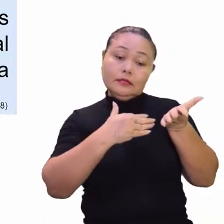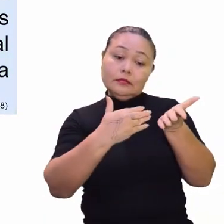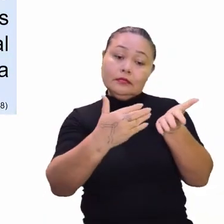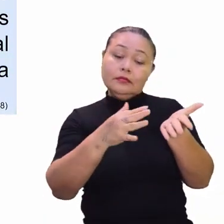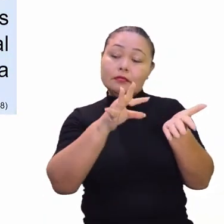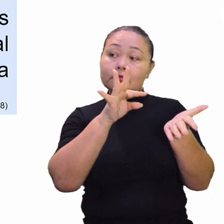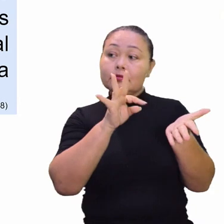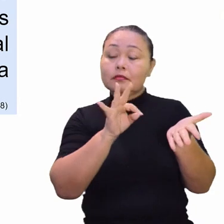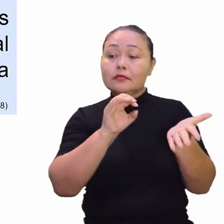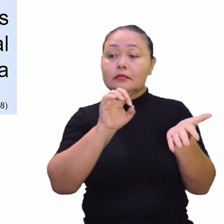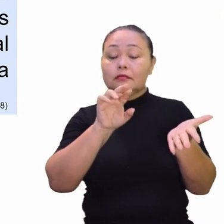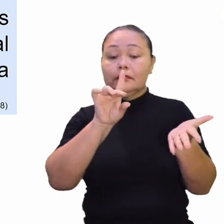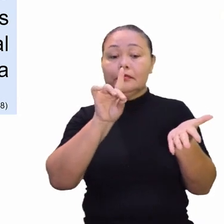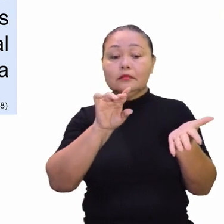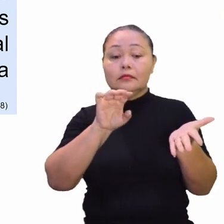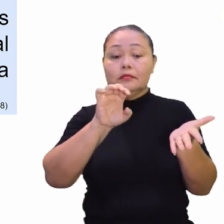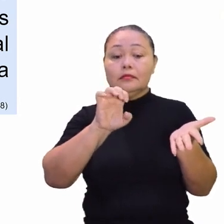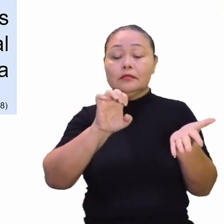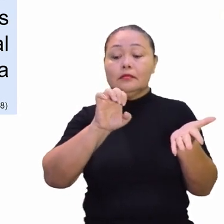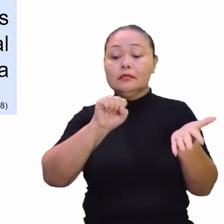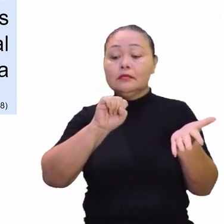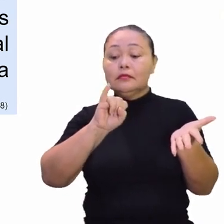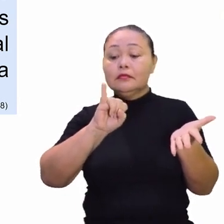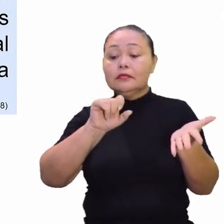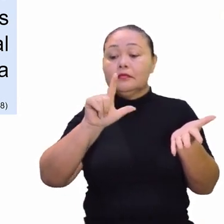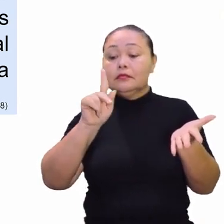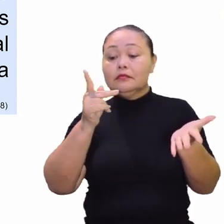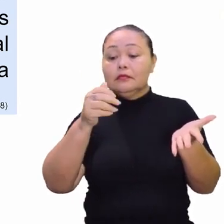de Tordesilhas, assinado em